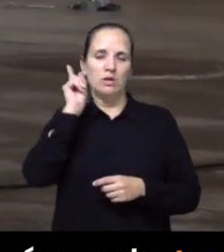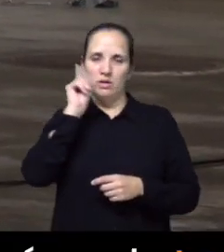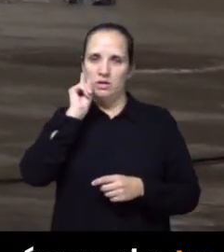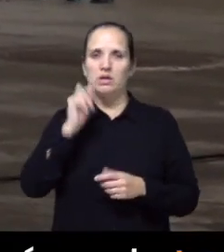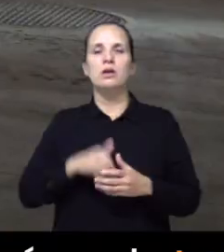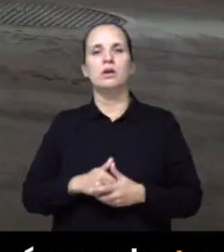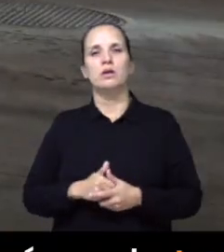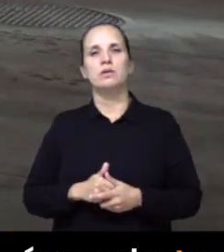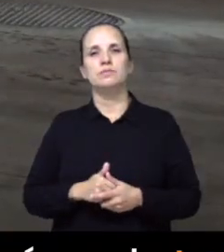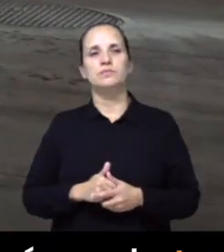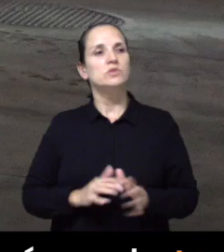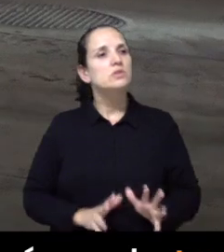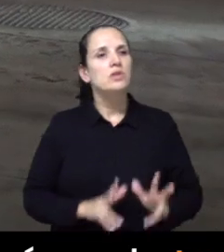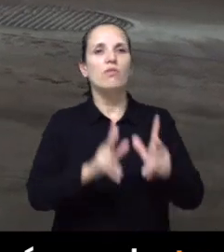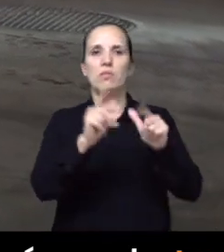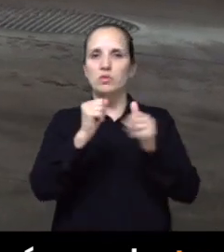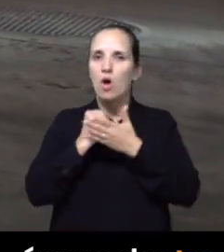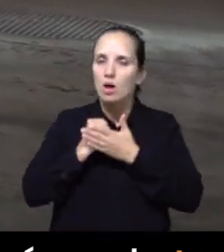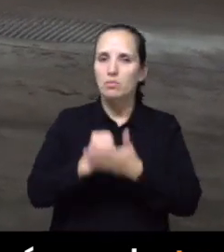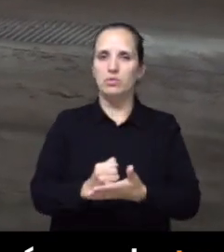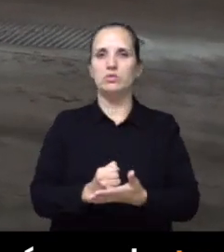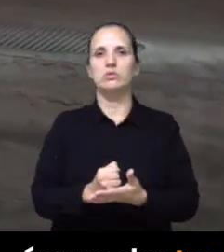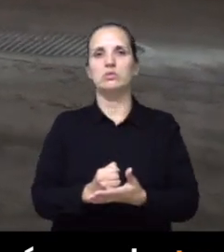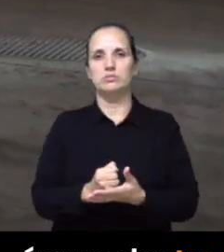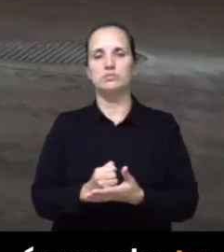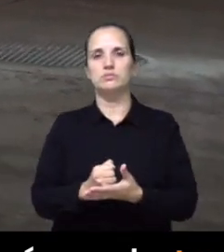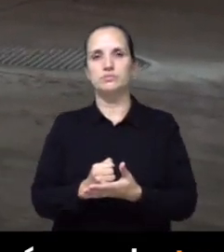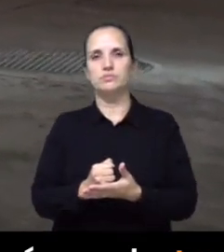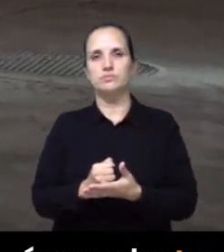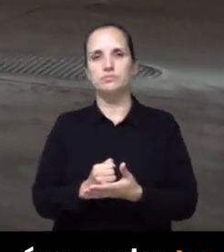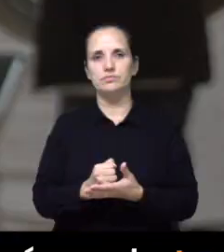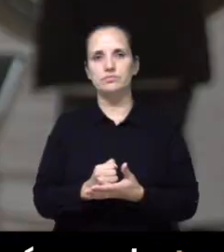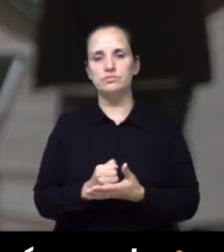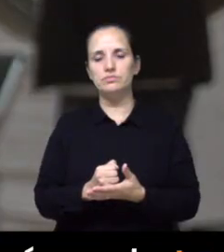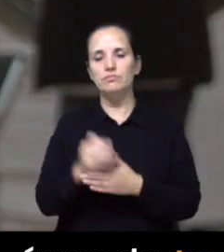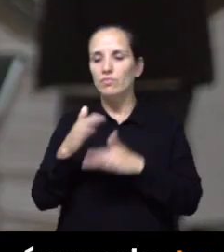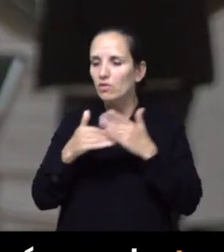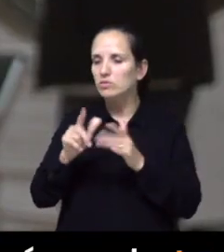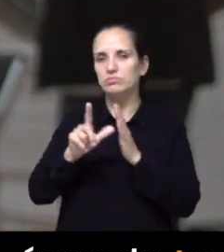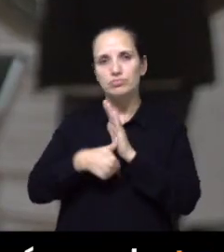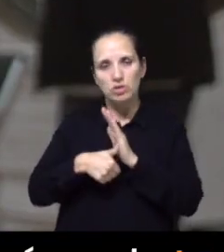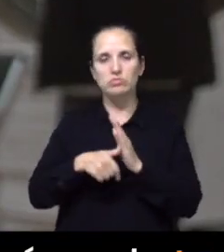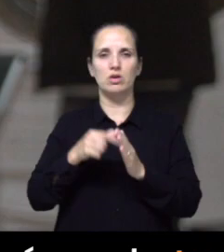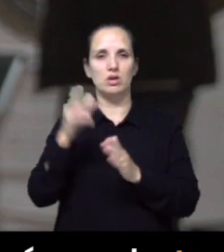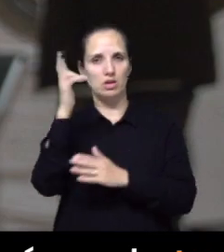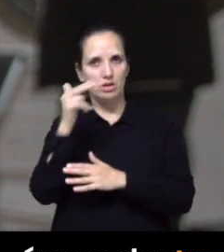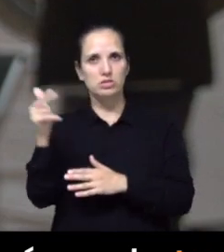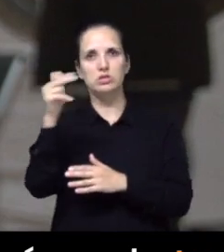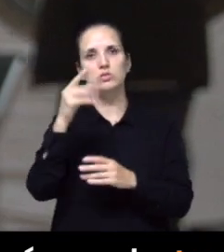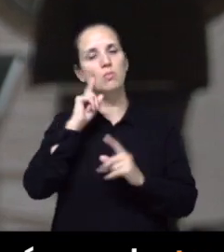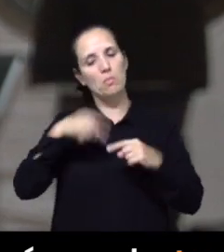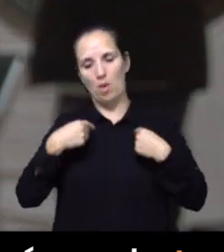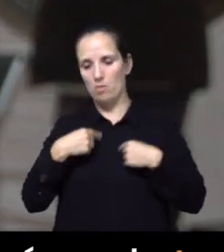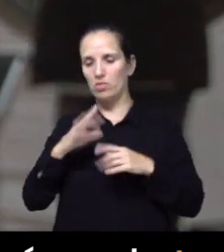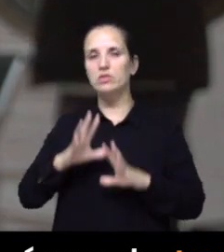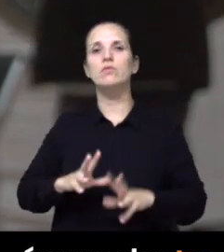é muito importante no desenvolvimento e no apoio que é feito aos artistas e aos projetos para